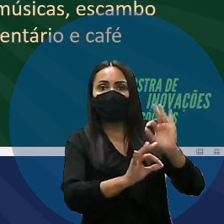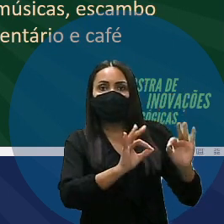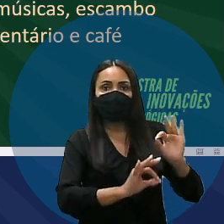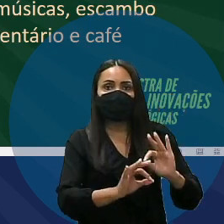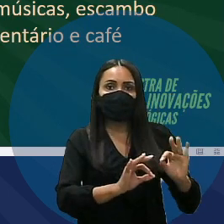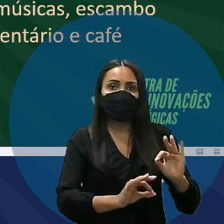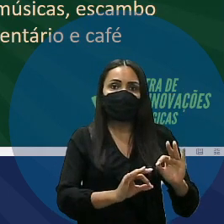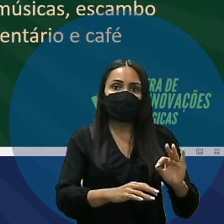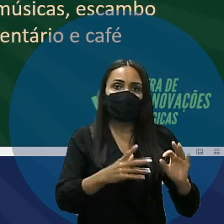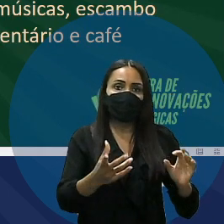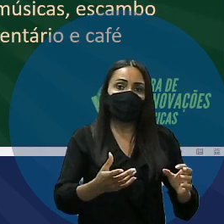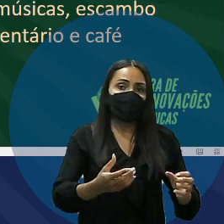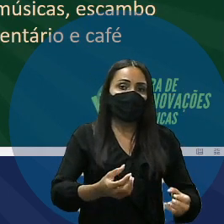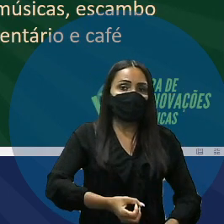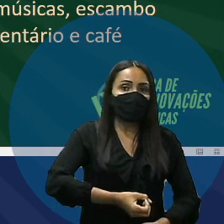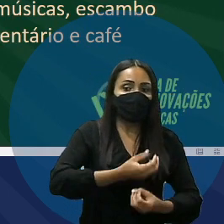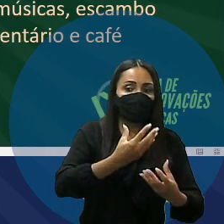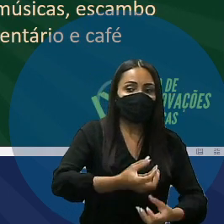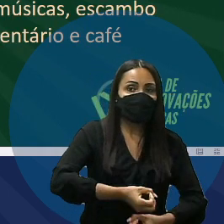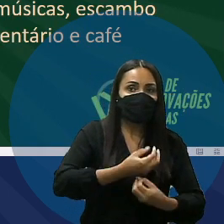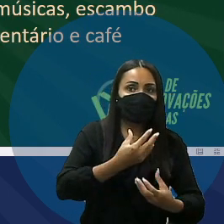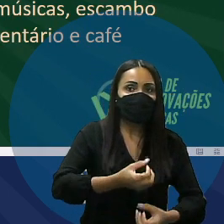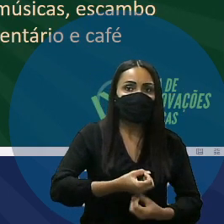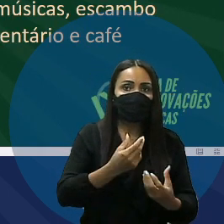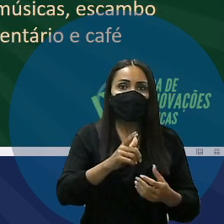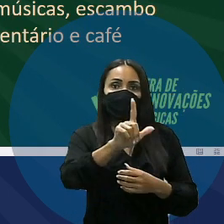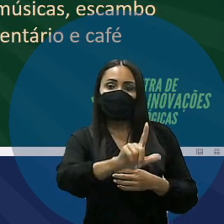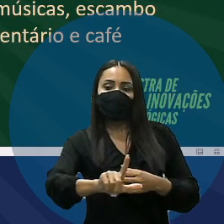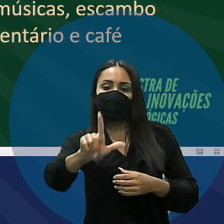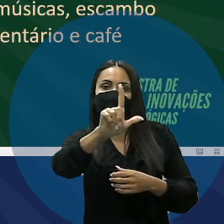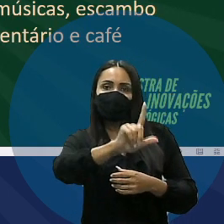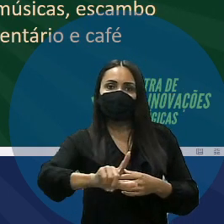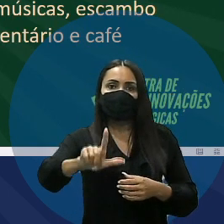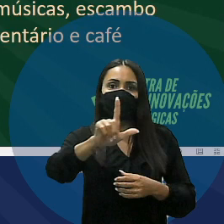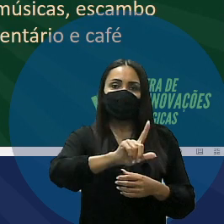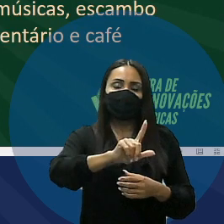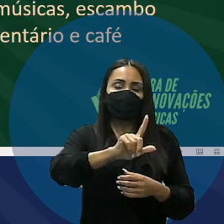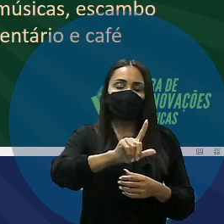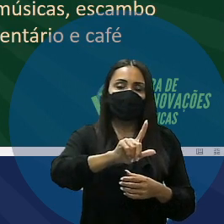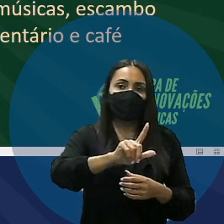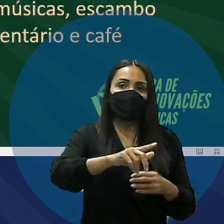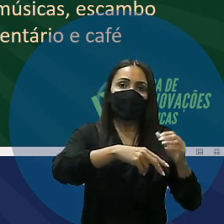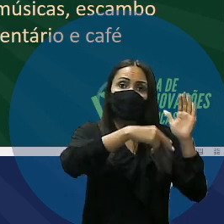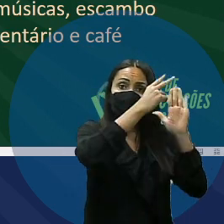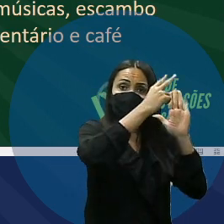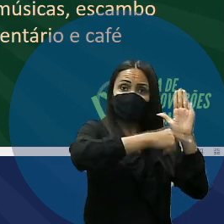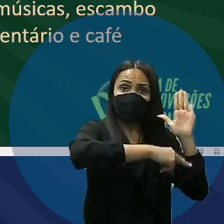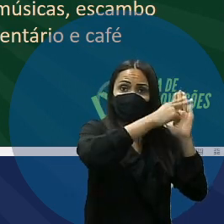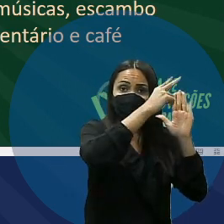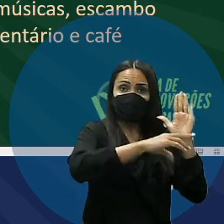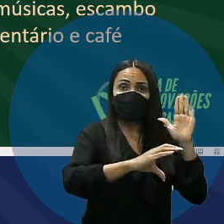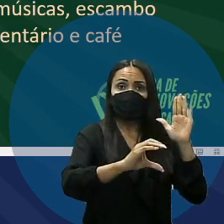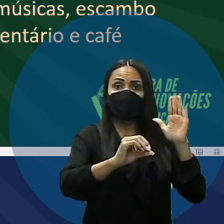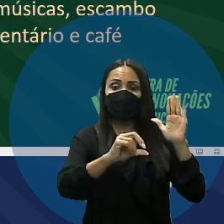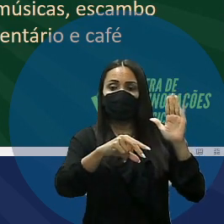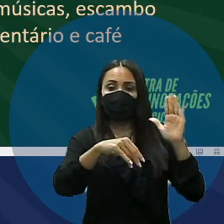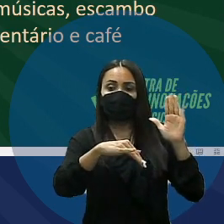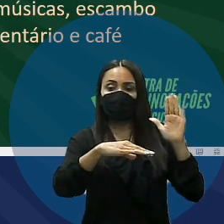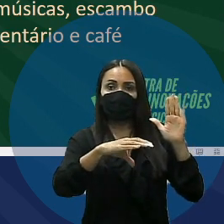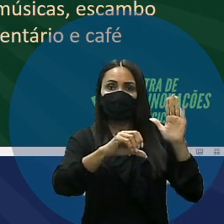recital musical e literário, com poesias, crônicas, leituras de crônicas, a gente